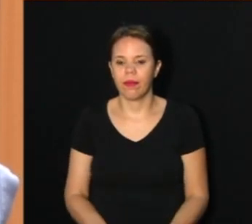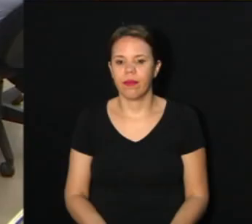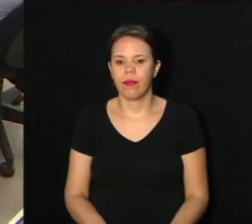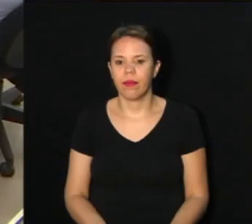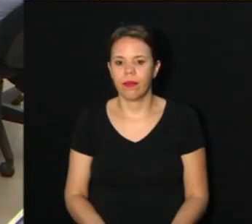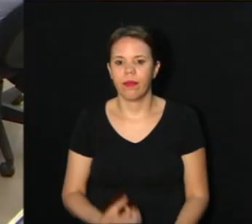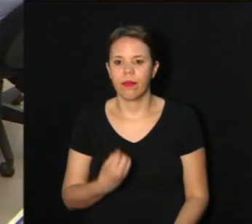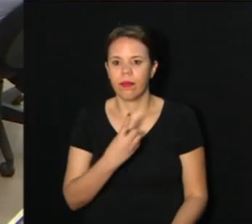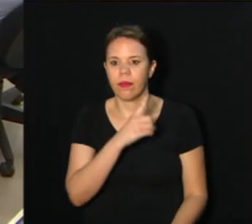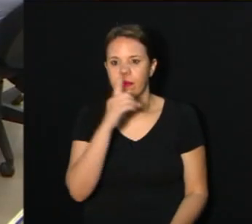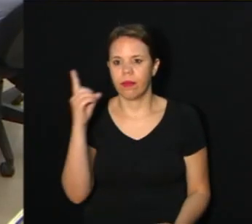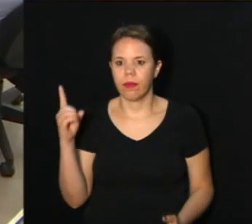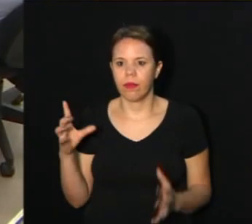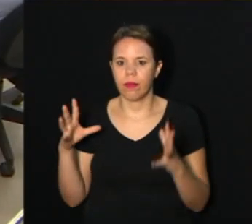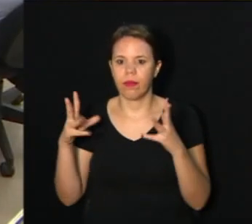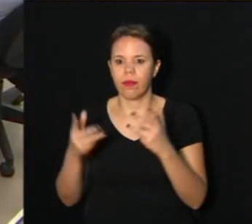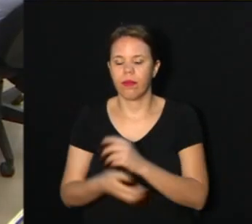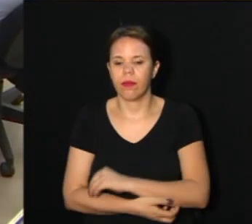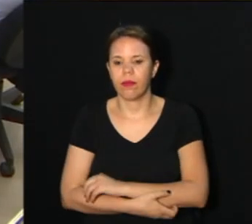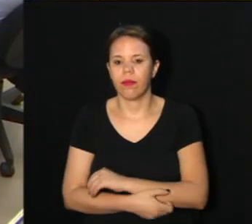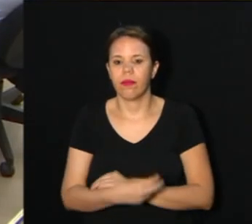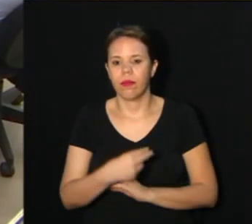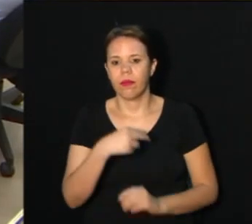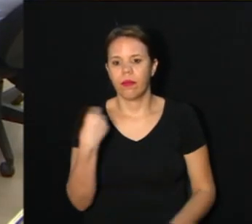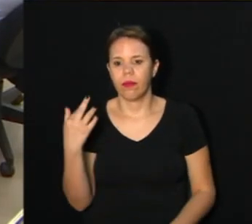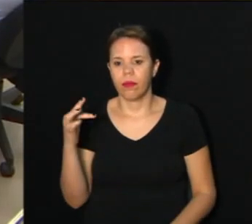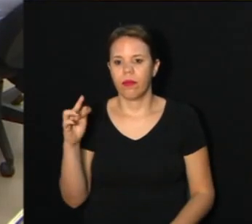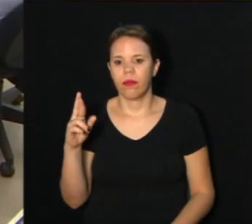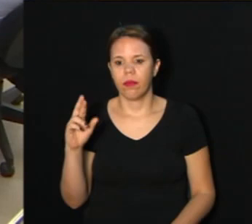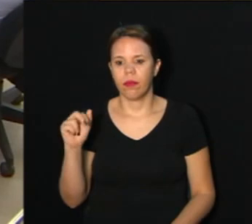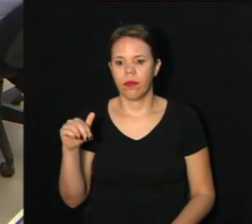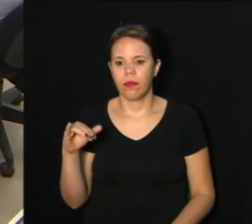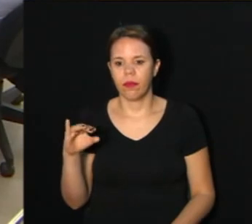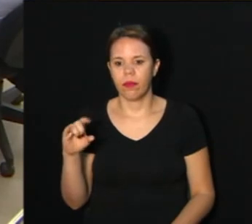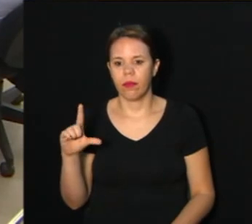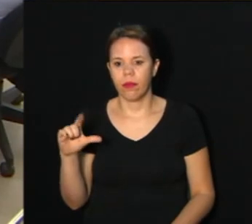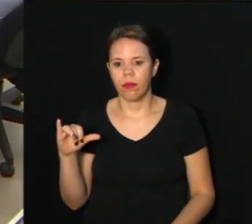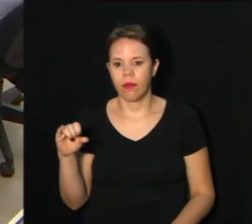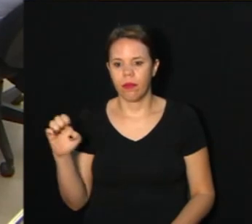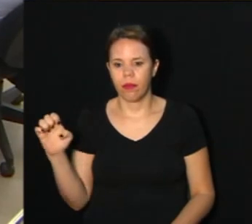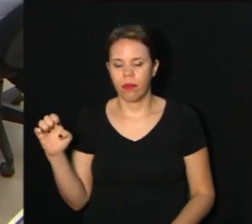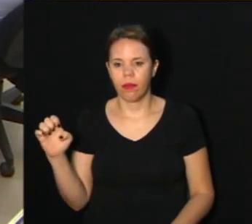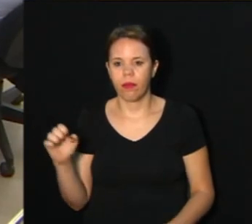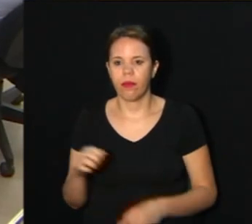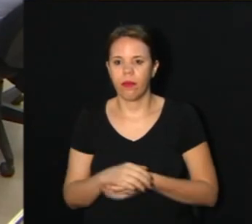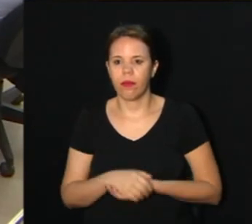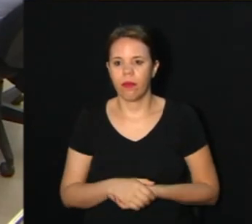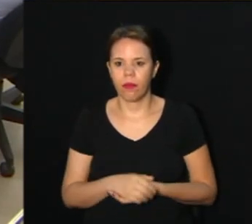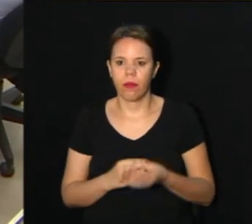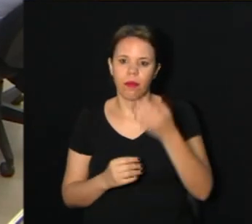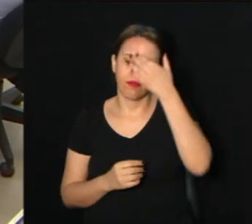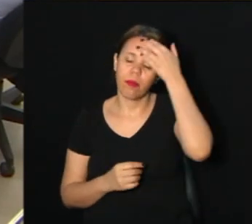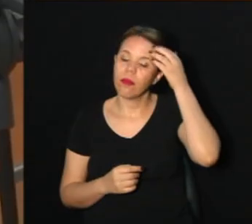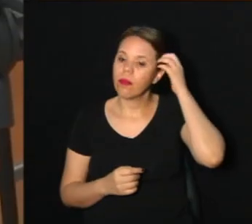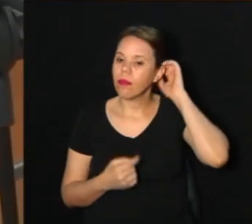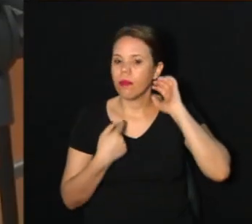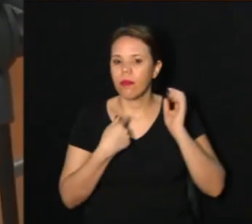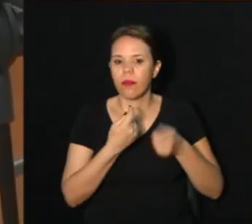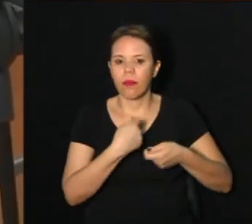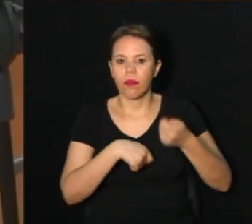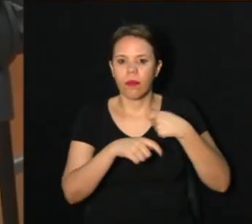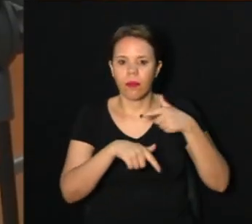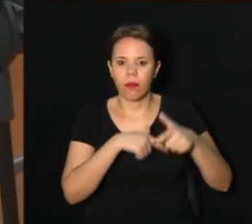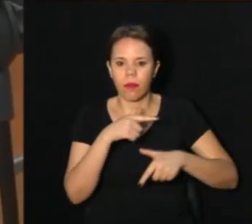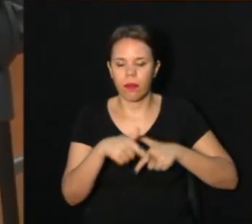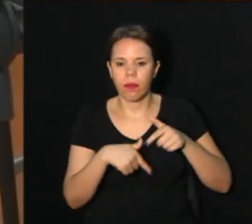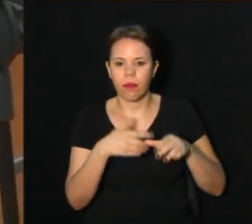Bom dia a todos. Bom dia. Meu nome é Francislaine Moro. Eu sou agente administrativo,